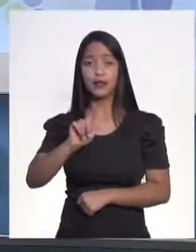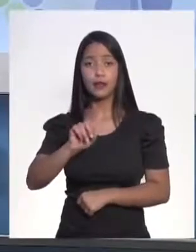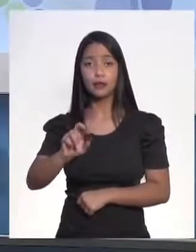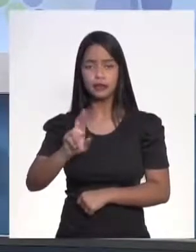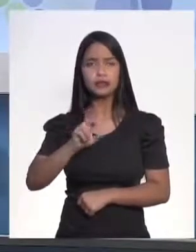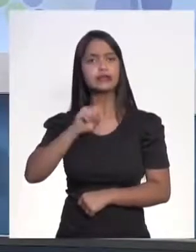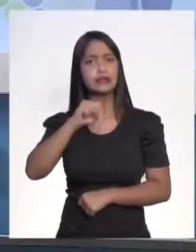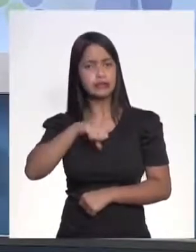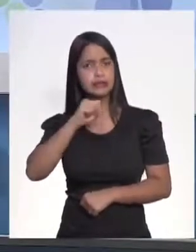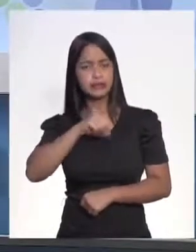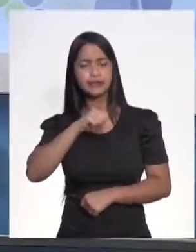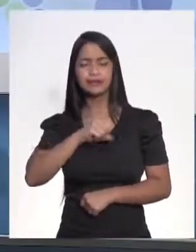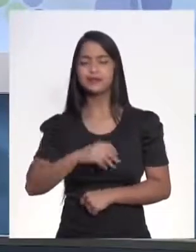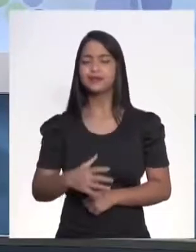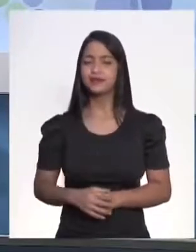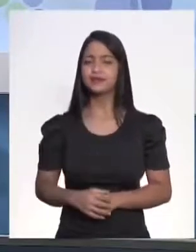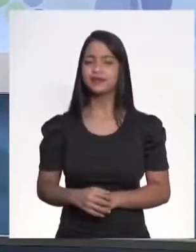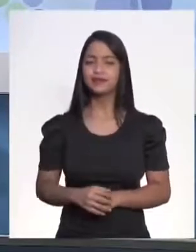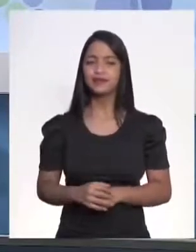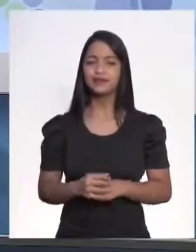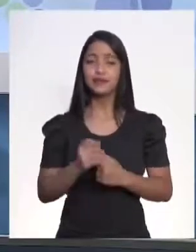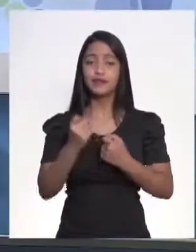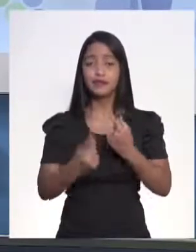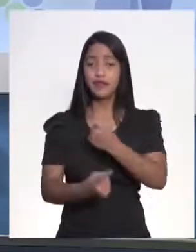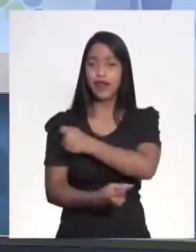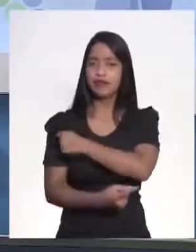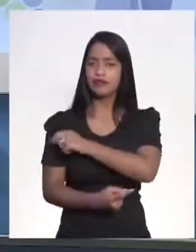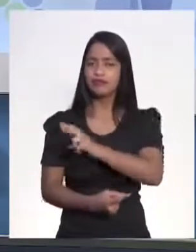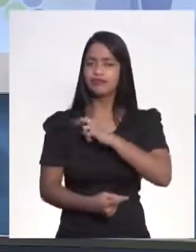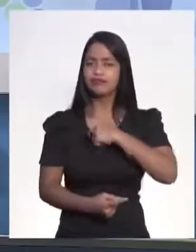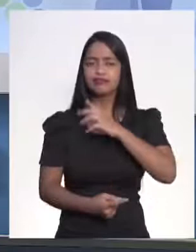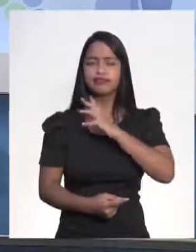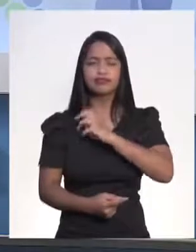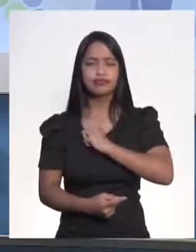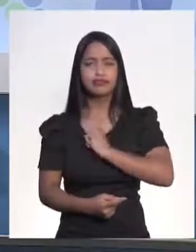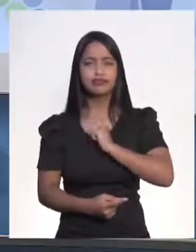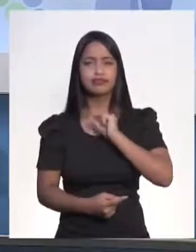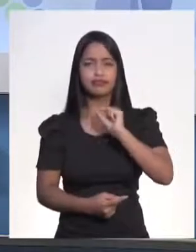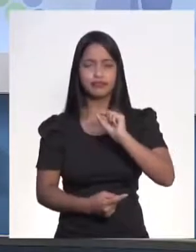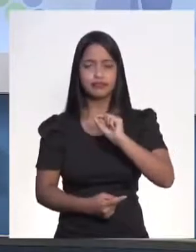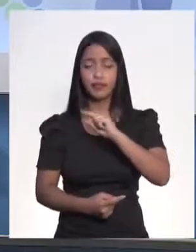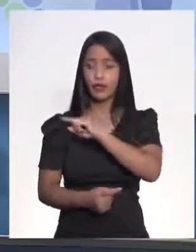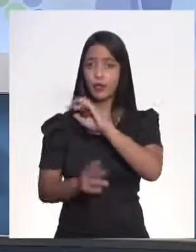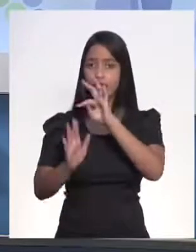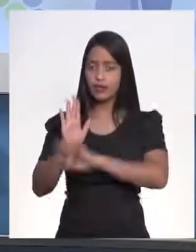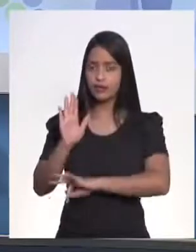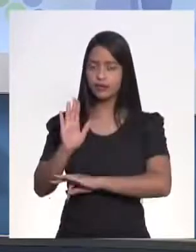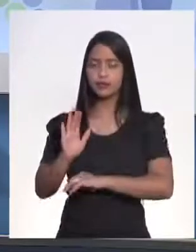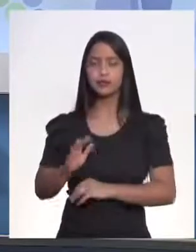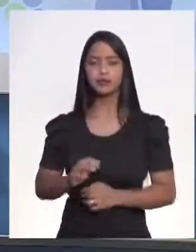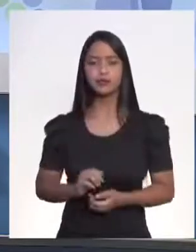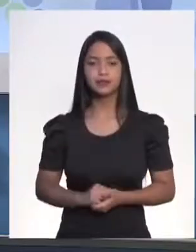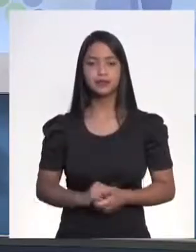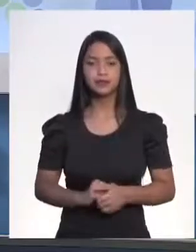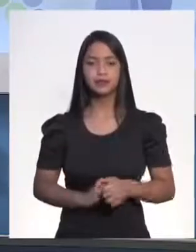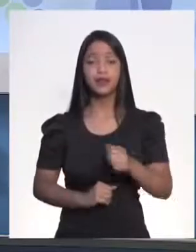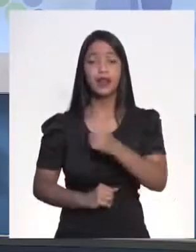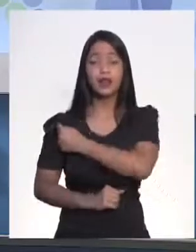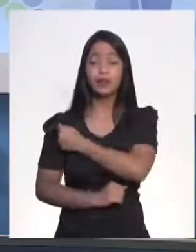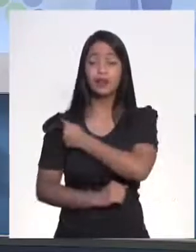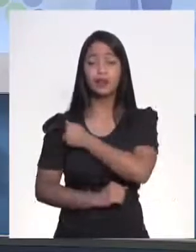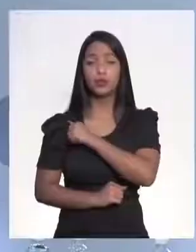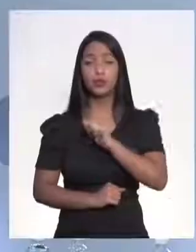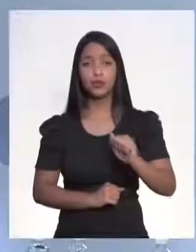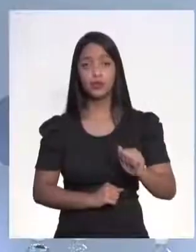eu já tive a luta que me deu resposta que eu amei amei amei vou aqui é o texto quem foi aluna que me deu ao